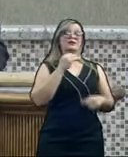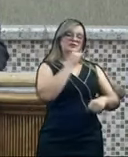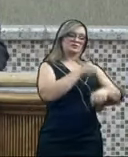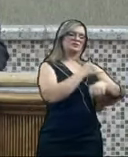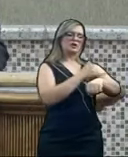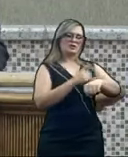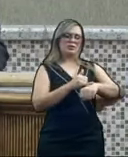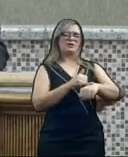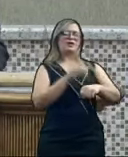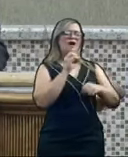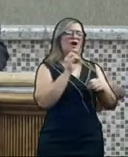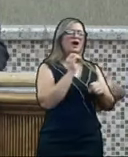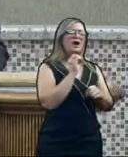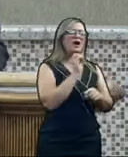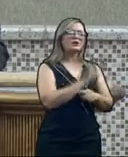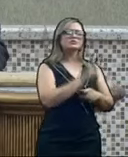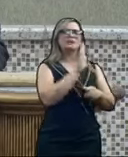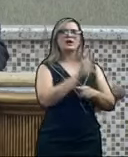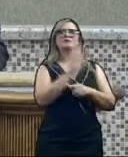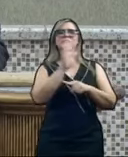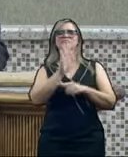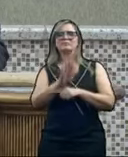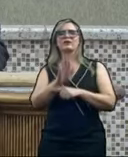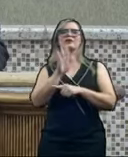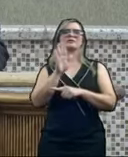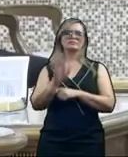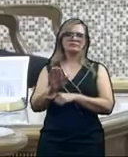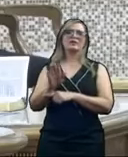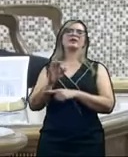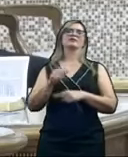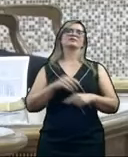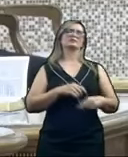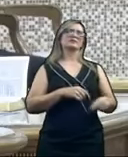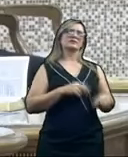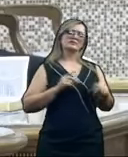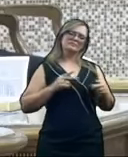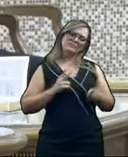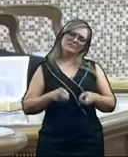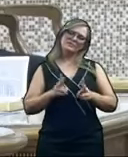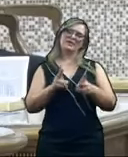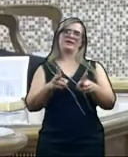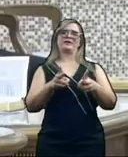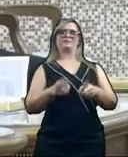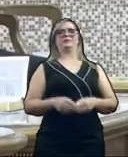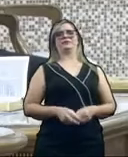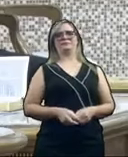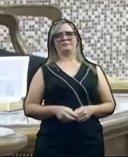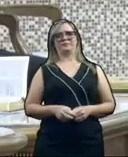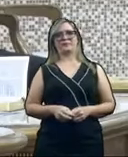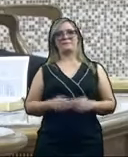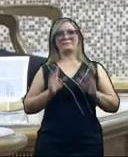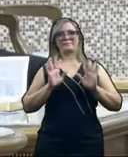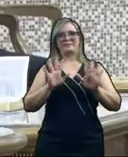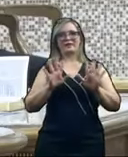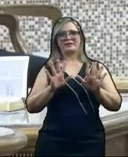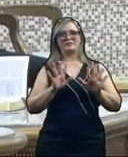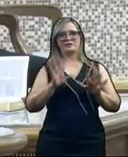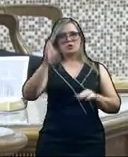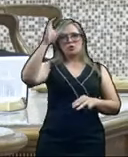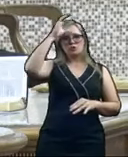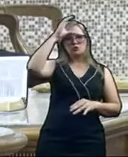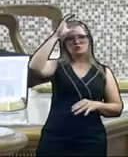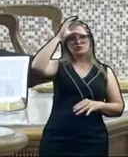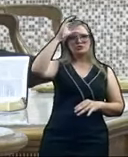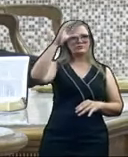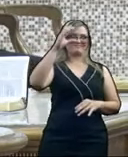começa Sim Fábio Luiz eu não queria nunca ter um patrão igual a bom e ele troca o salário de Jacó